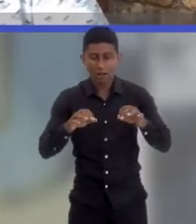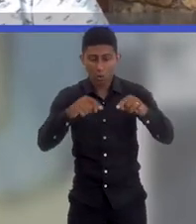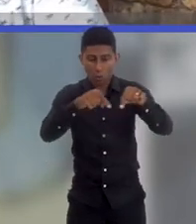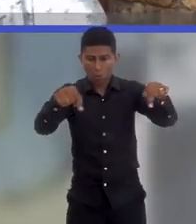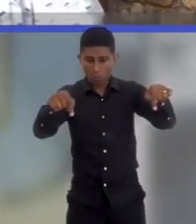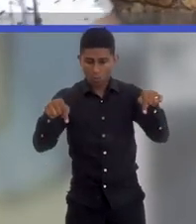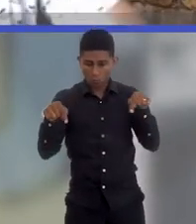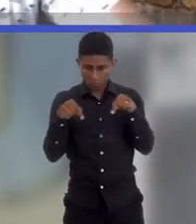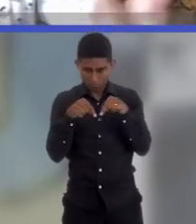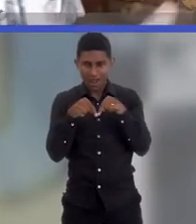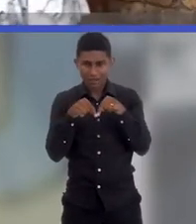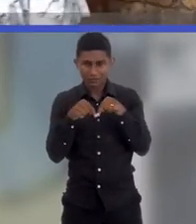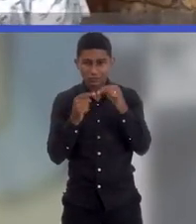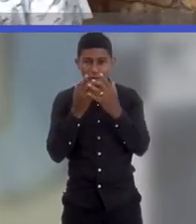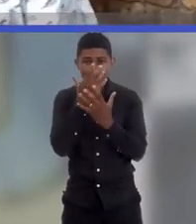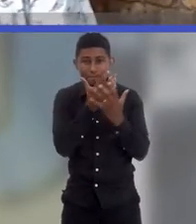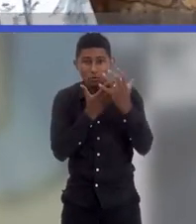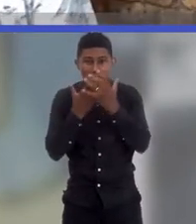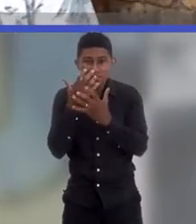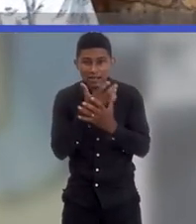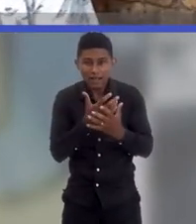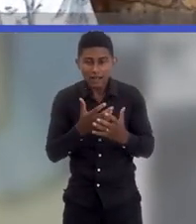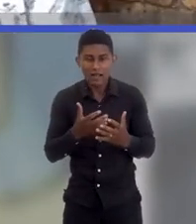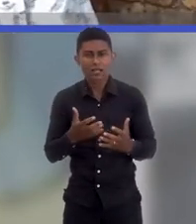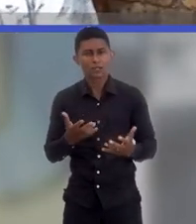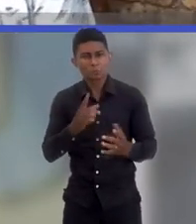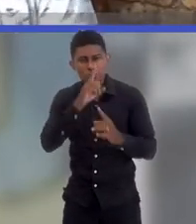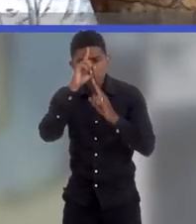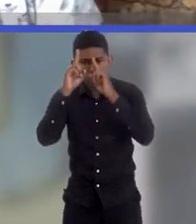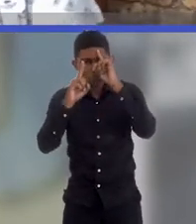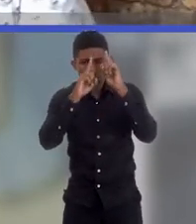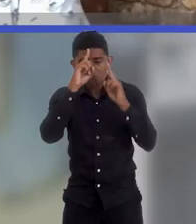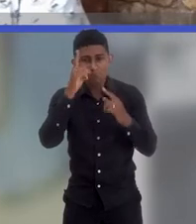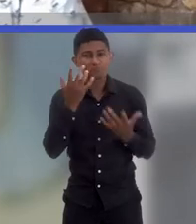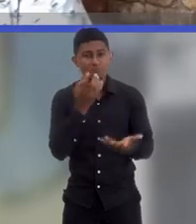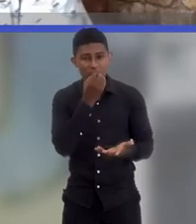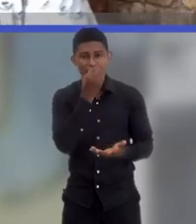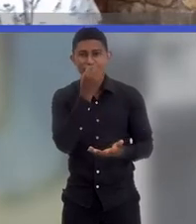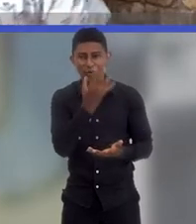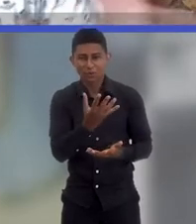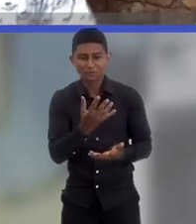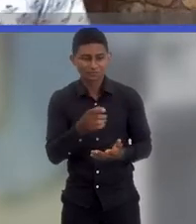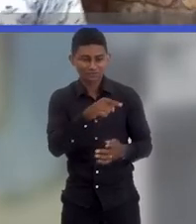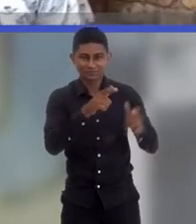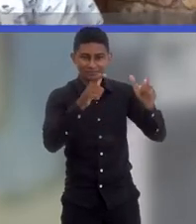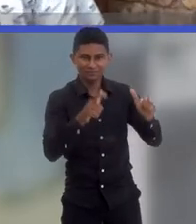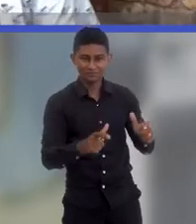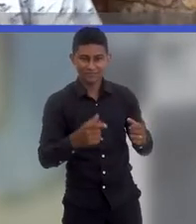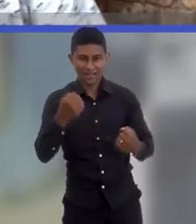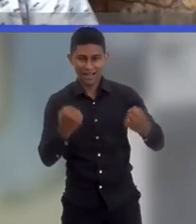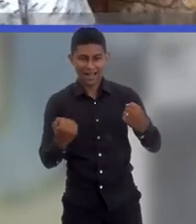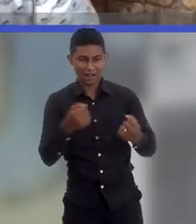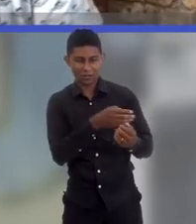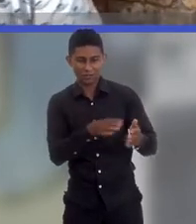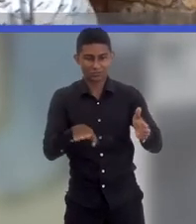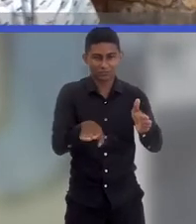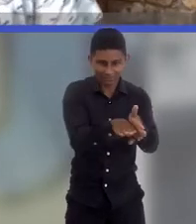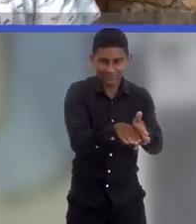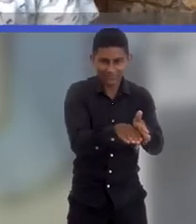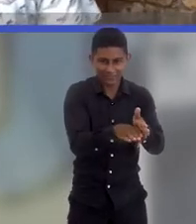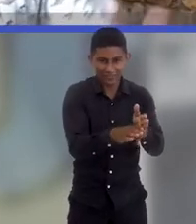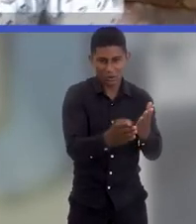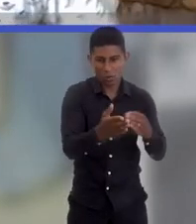mim também. E eu estou transformando a garagem dessa casa em um estúdio. Eu acho que a garagem é um espaço perdido, assim, dá para estacionar na